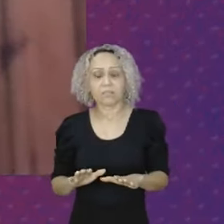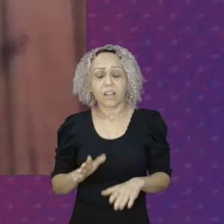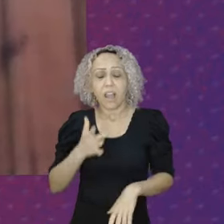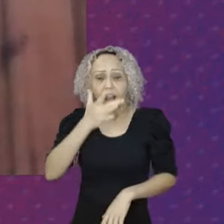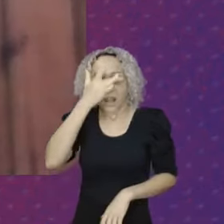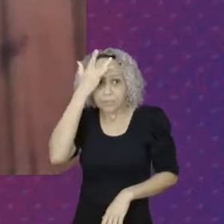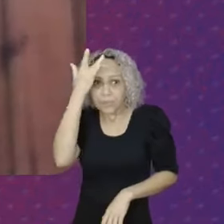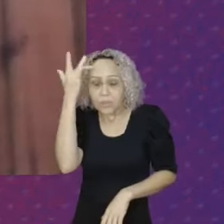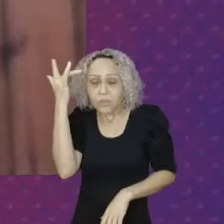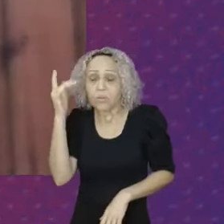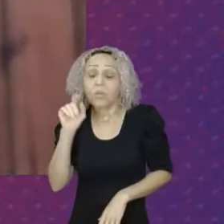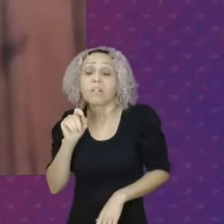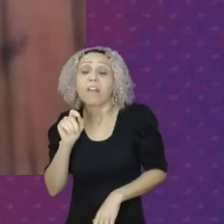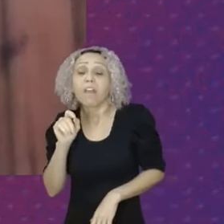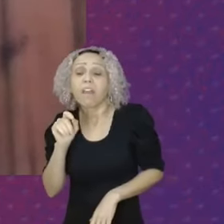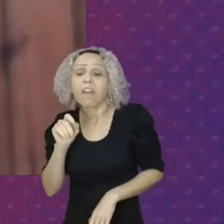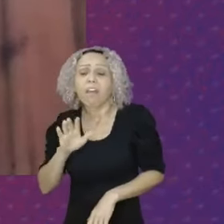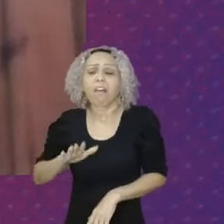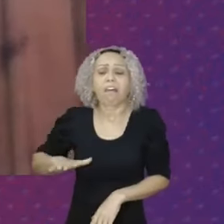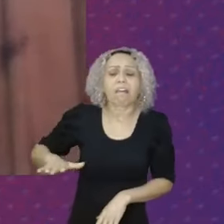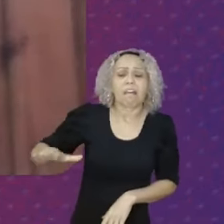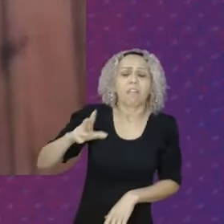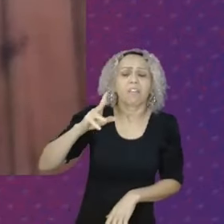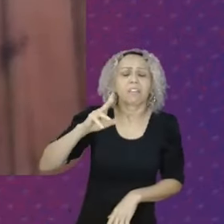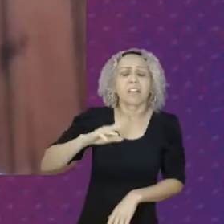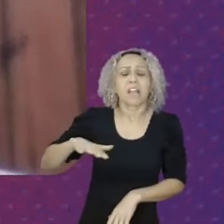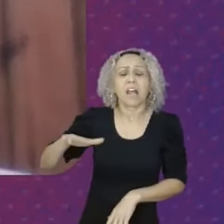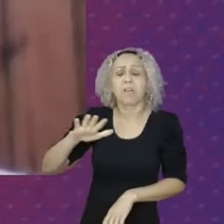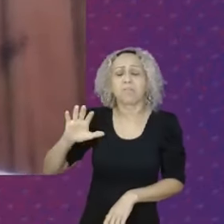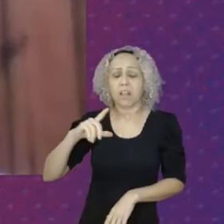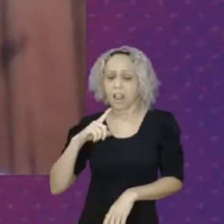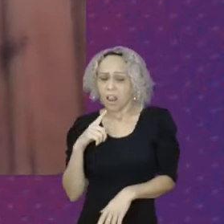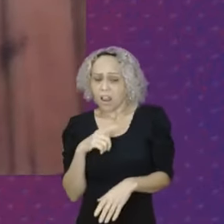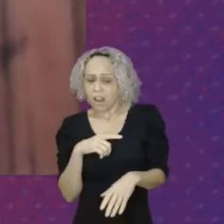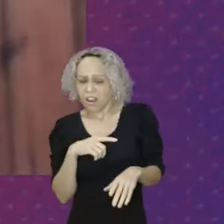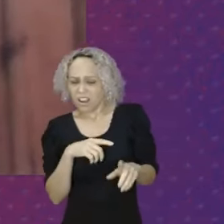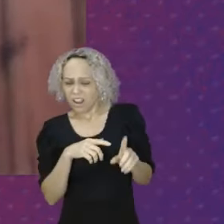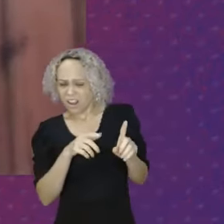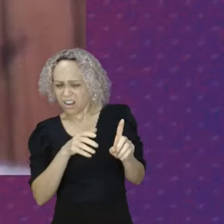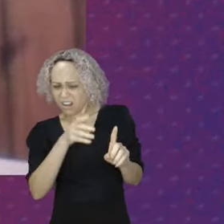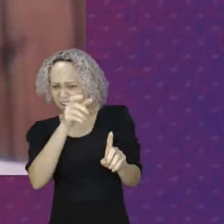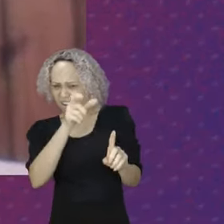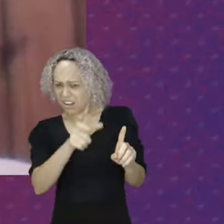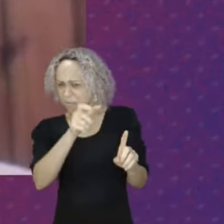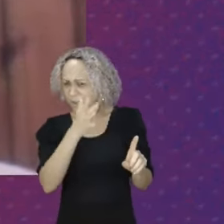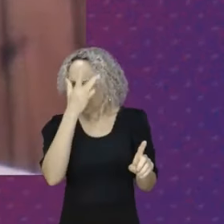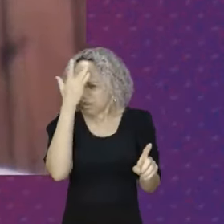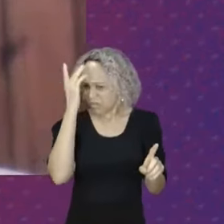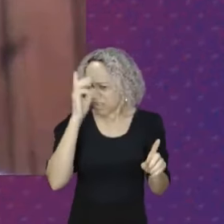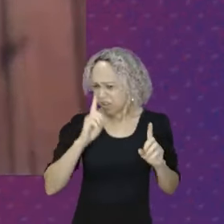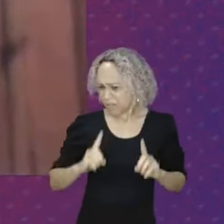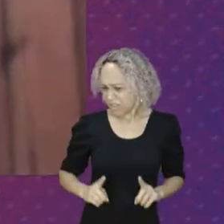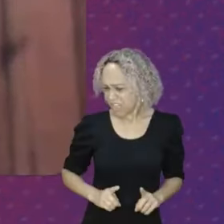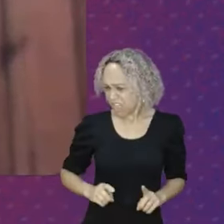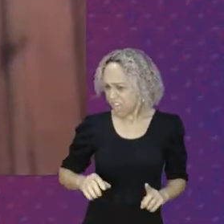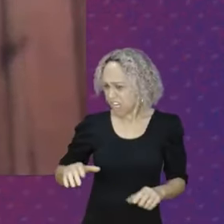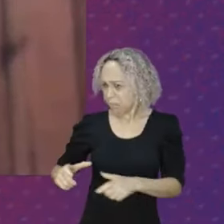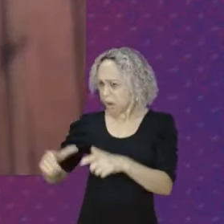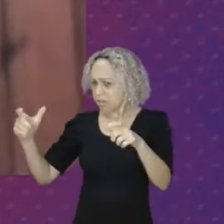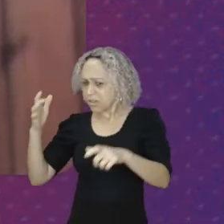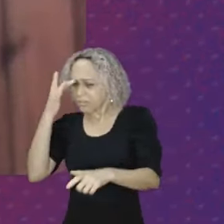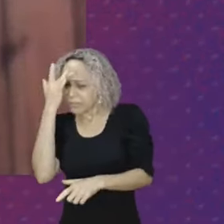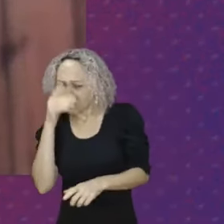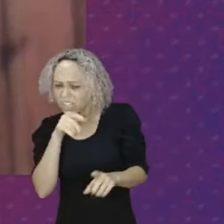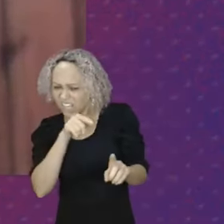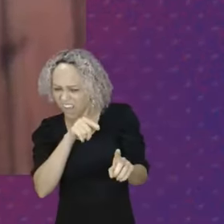receio de que pessoas com deficiência sejam doentes que passem doença que vão incomodar que vão fazer qualquer que vão atrap falhar a atuação de um